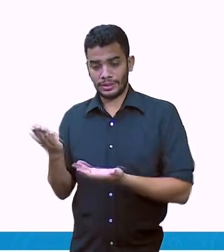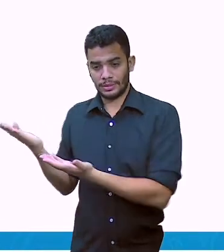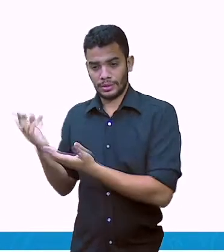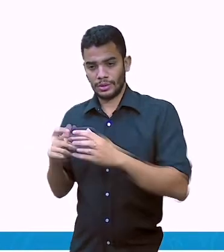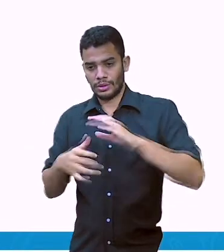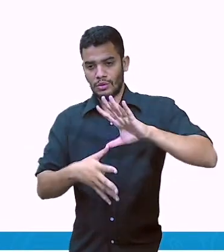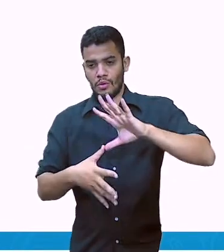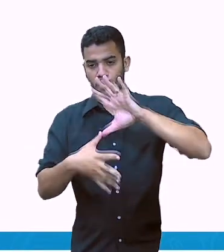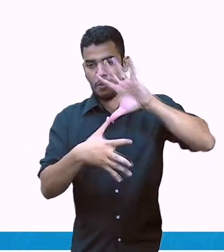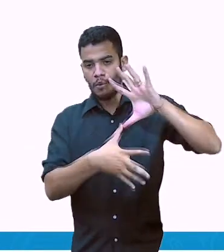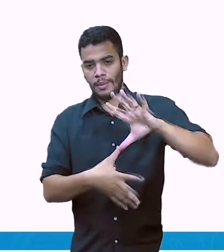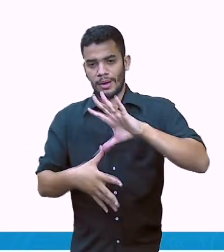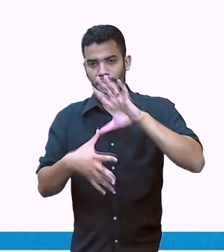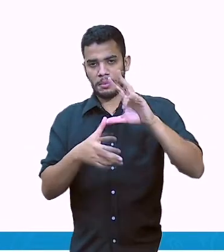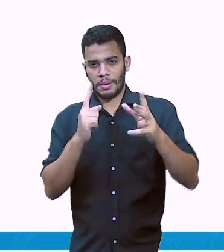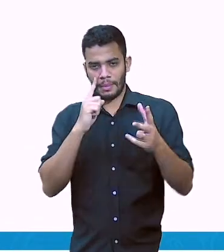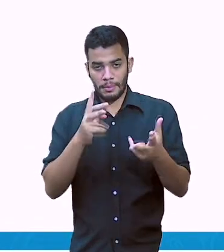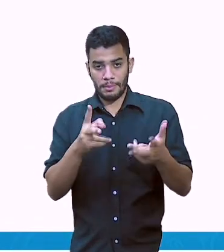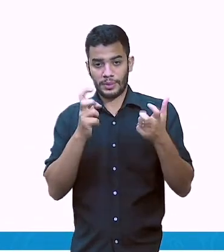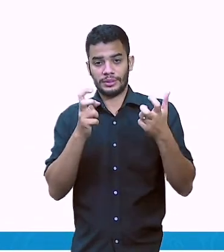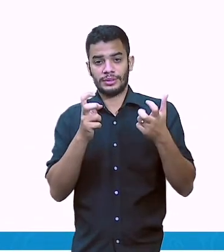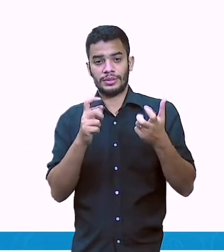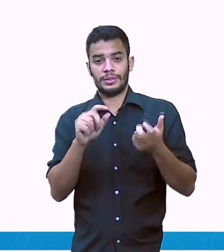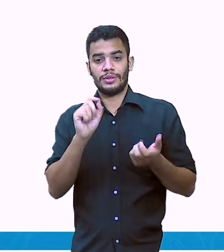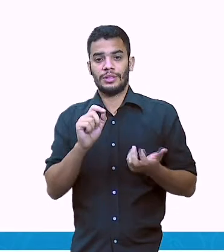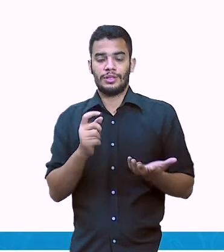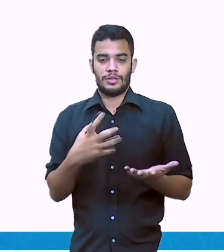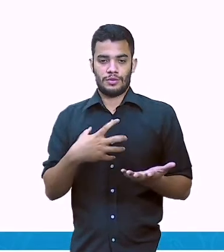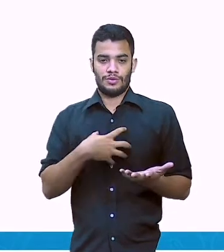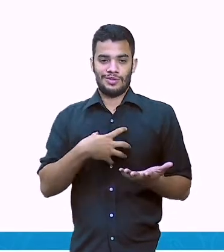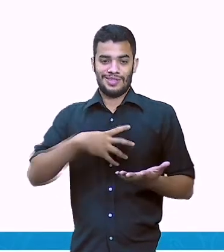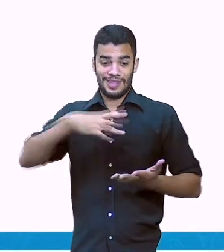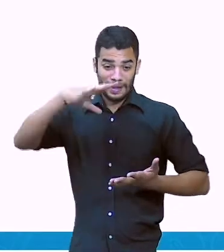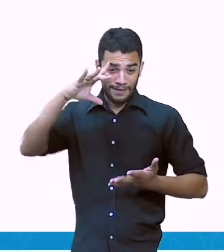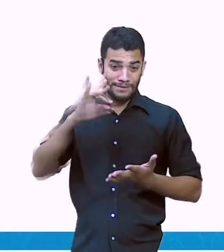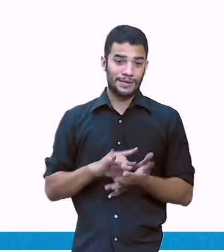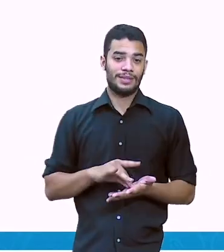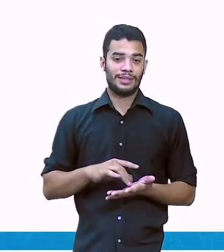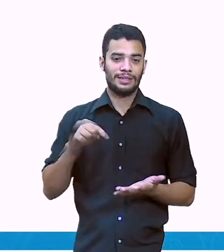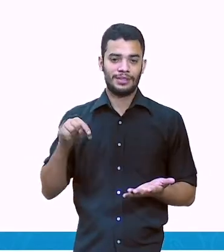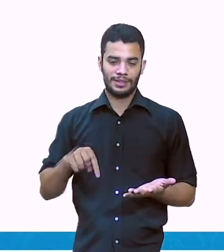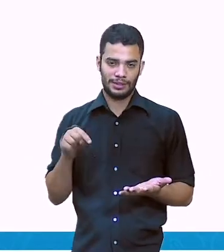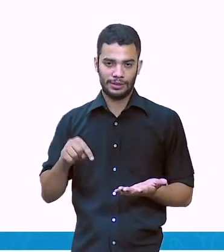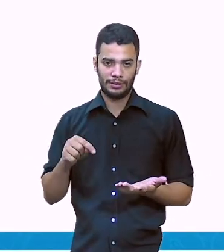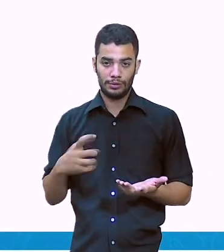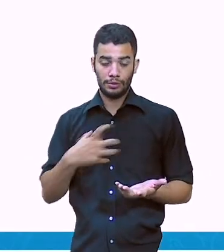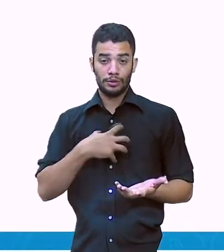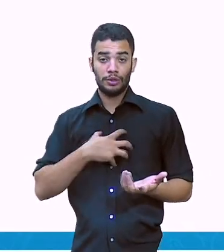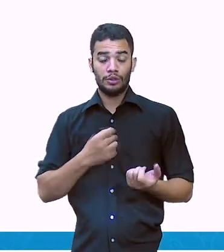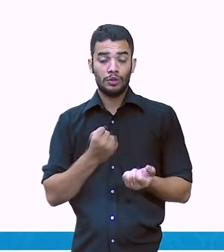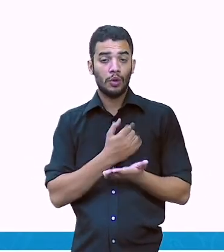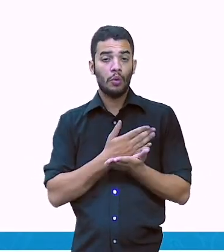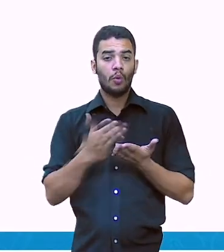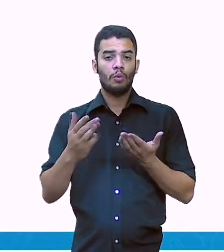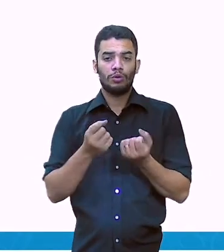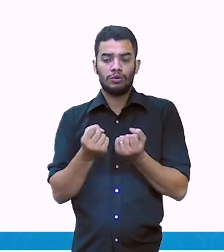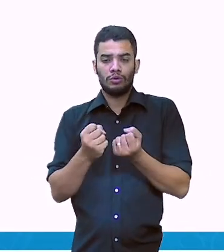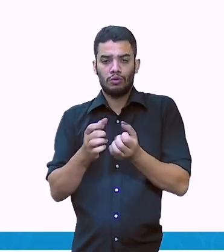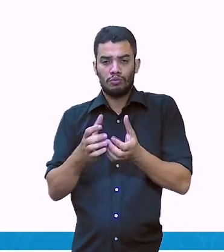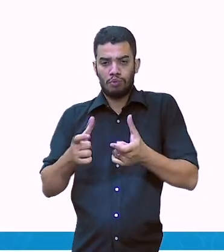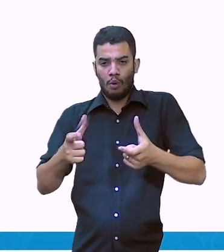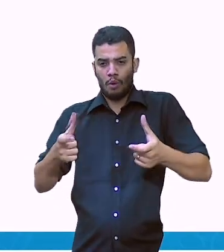mostra muito a realidade das ferrovias, a expansão das